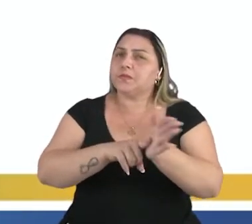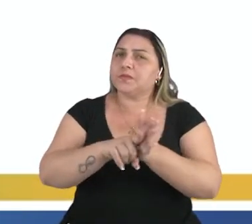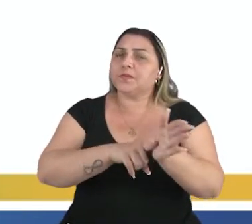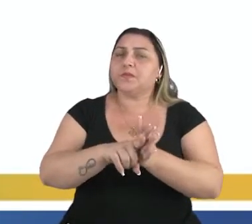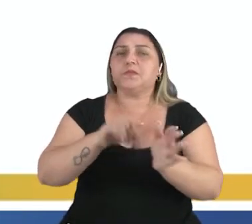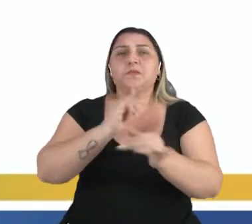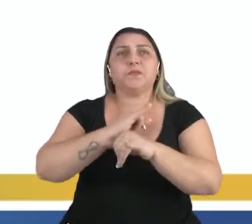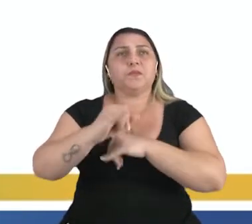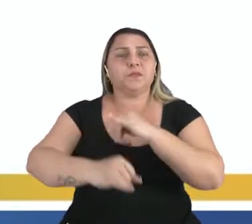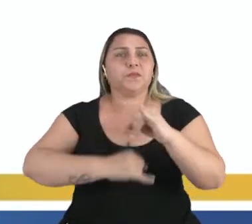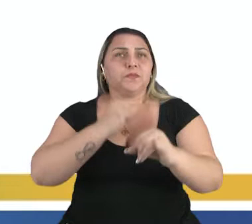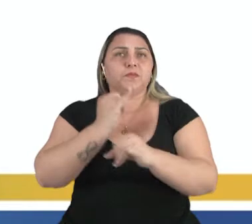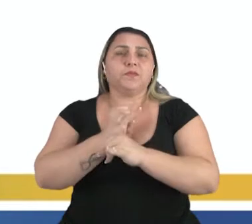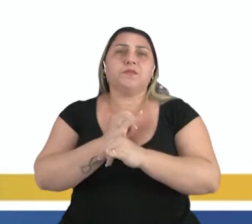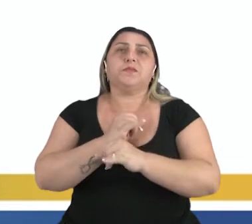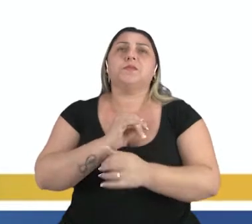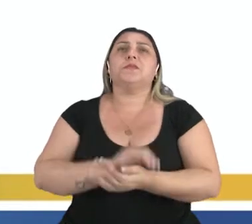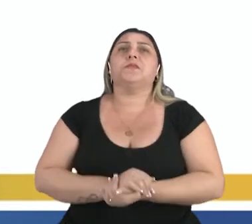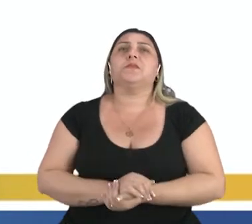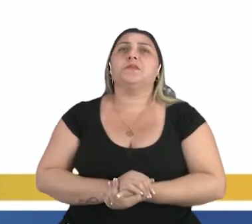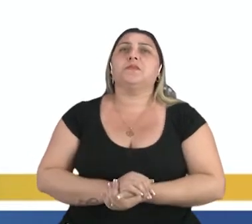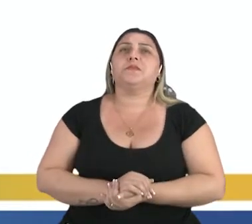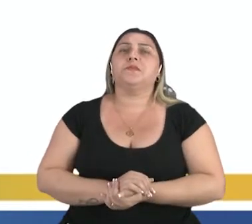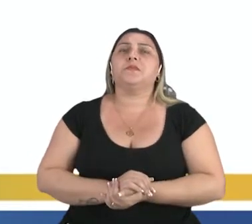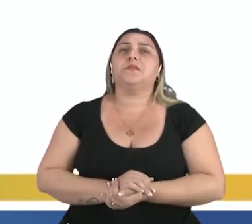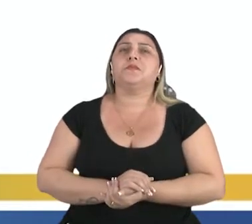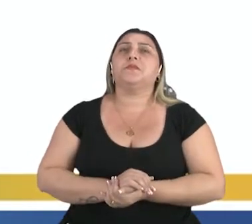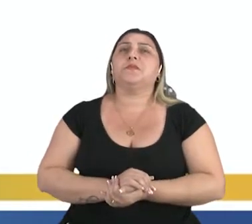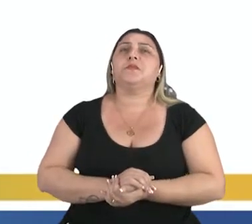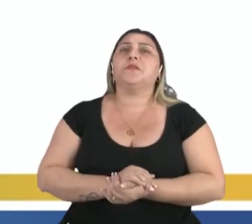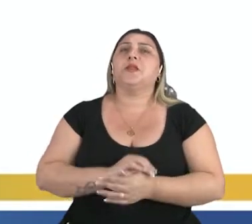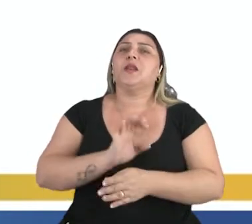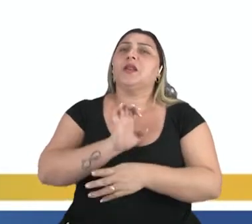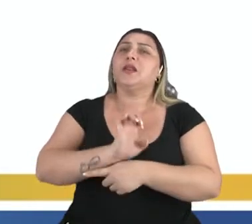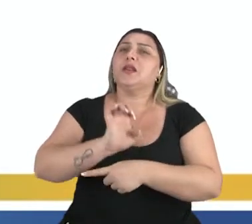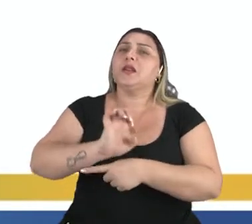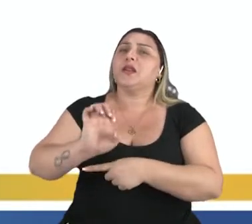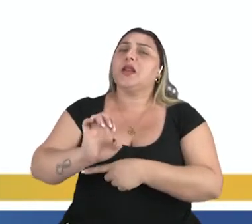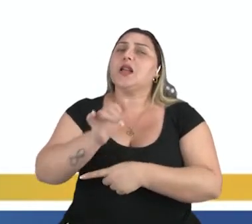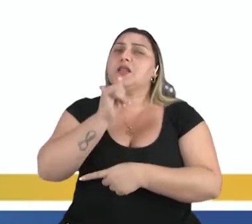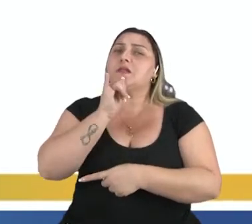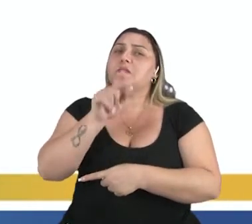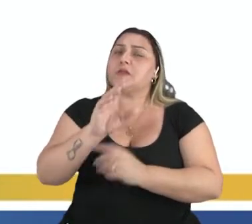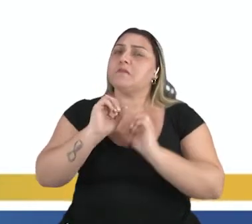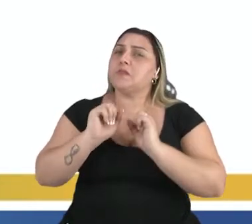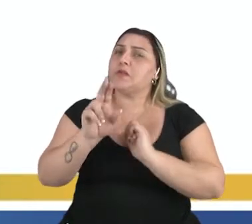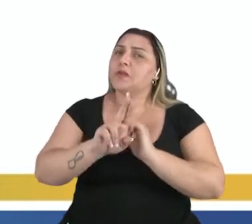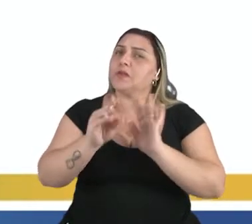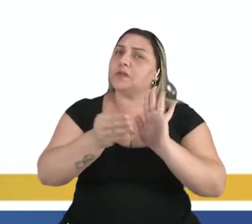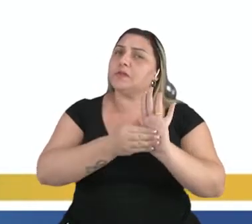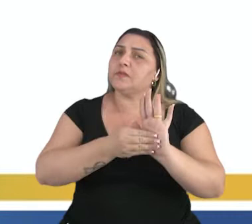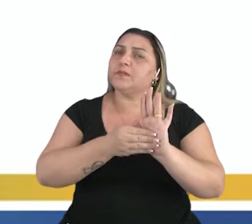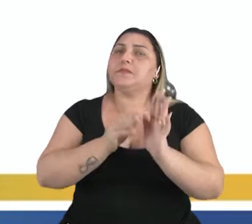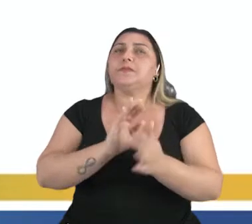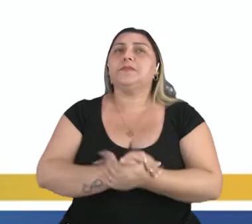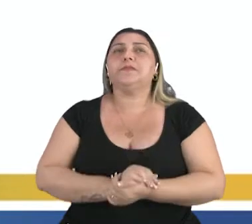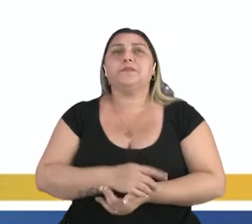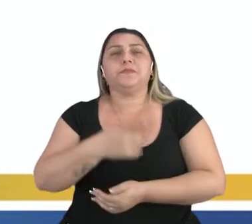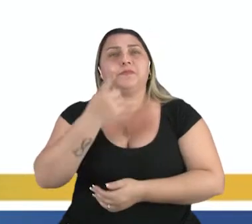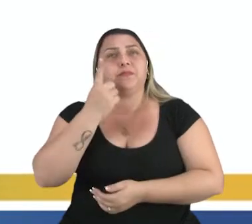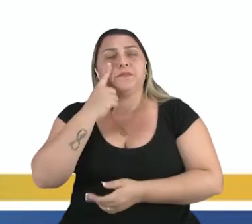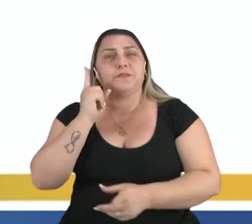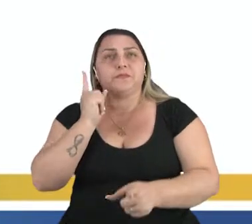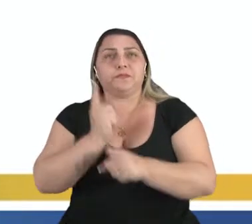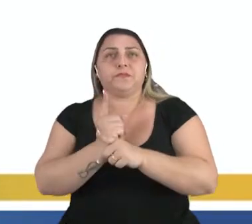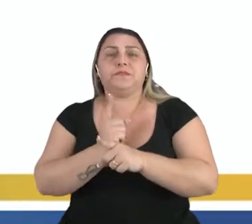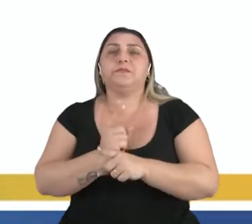vai na internet, vai pesquisar. Que dados, que estatísticas, que exemplos eu vou poder utilizar aqui? Olha, eu